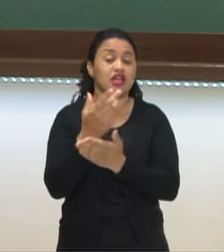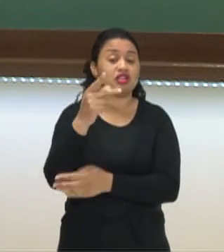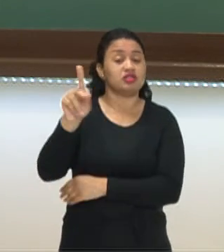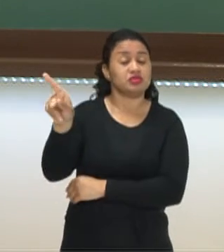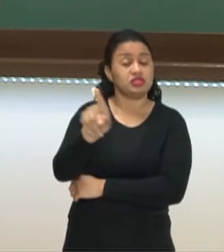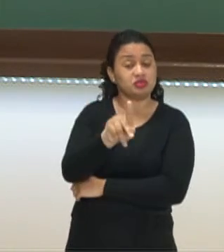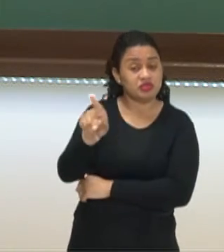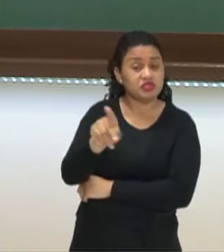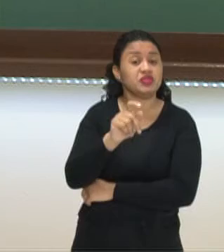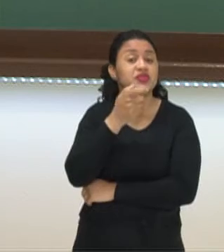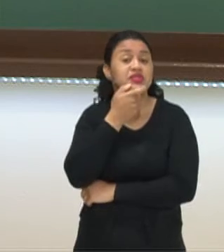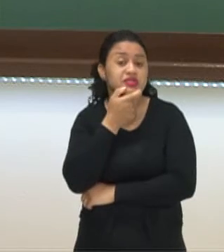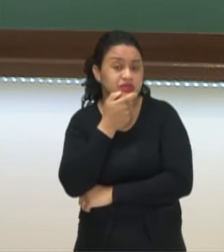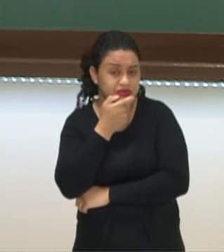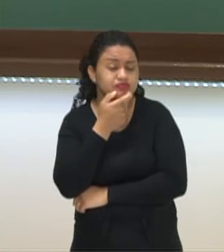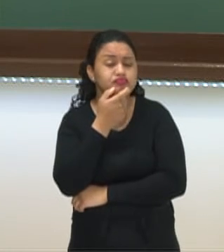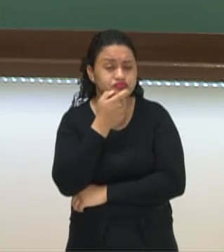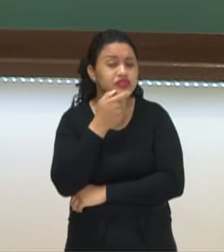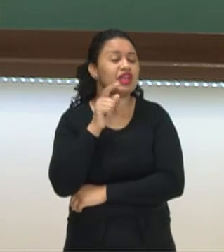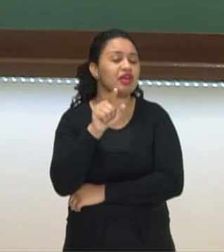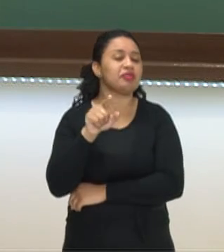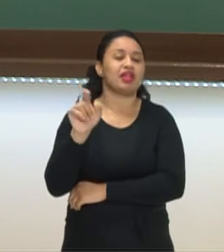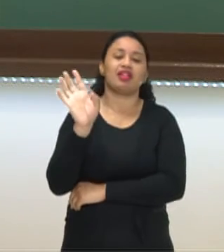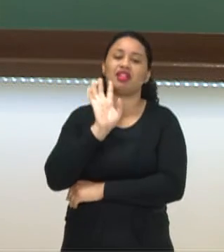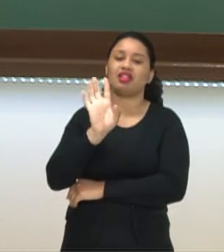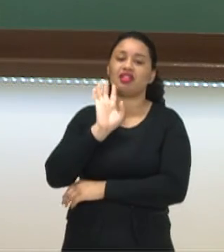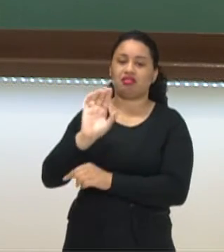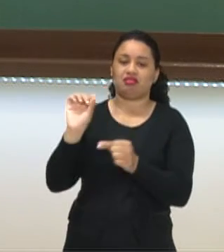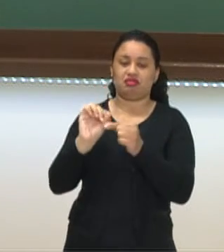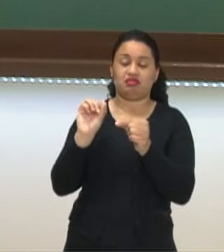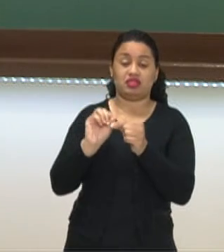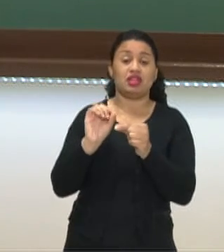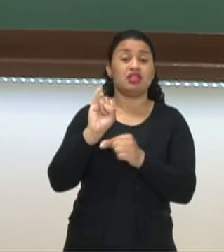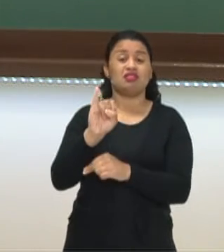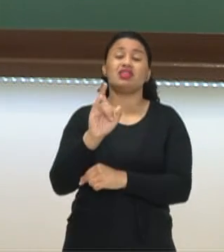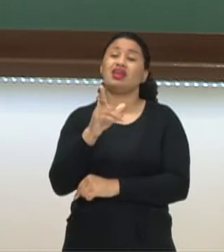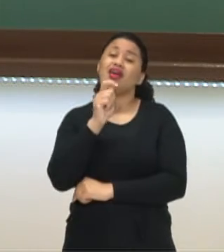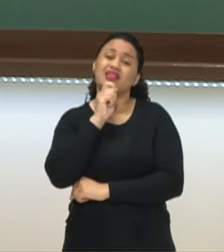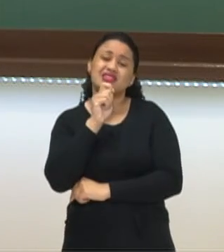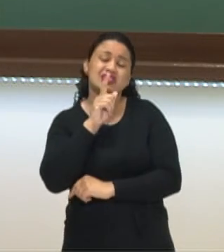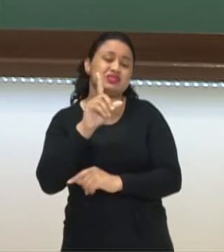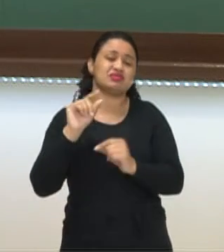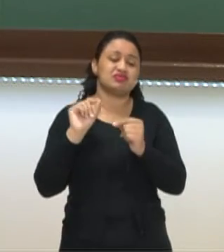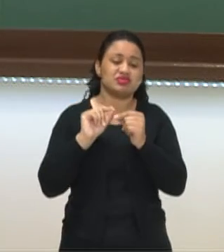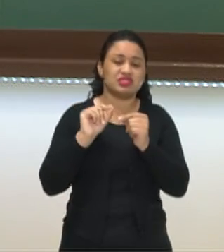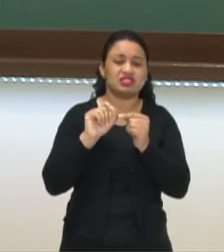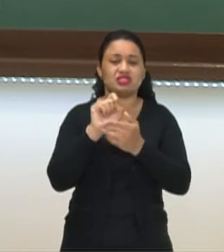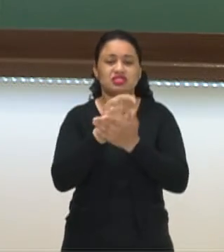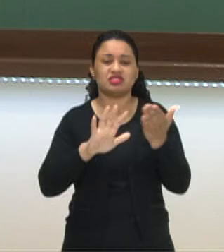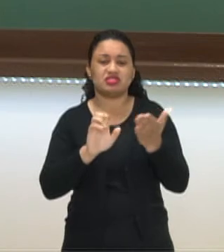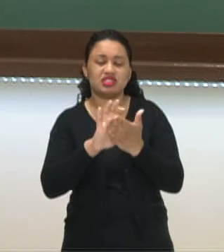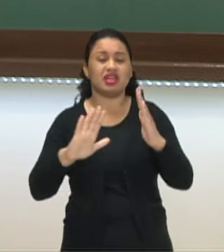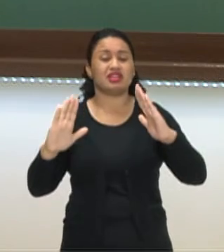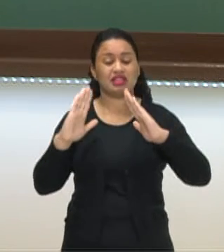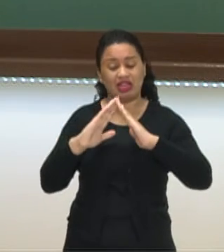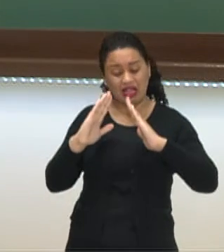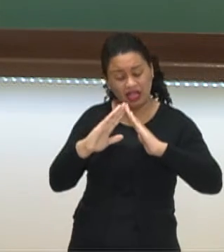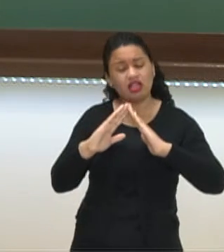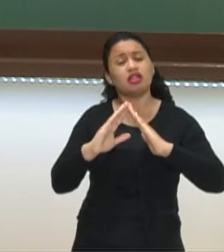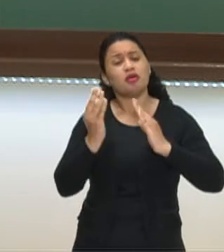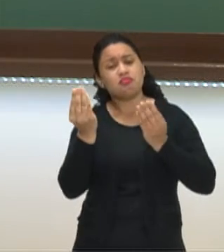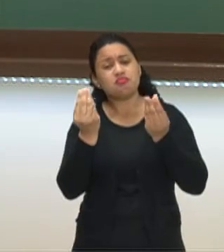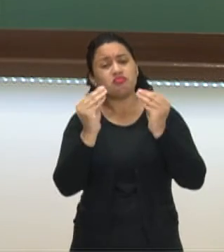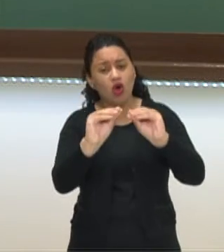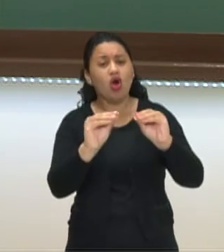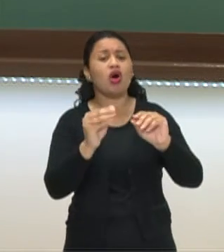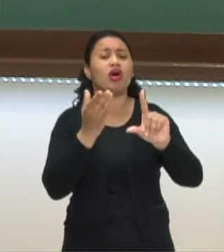ou professora de inglês. Isso é bem bacana. Se você não tá fazendo ainda as atividades em casa, posta